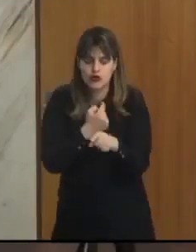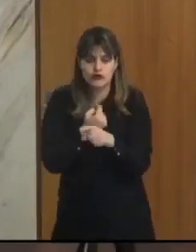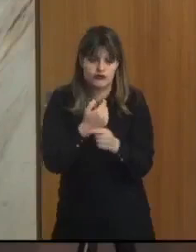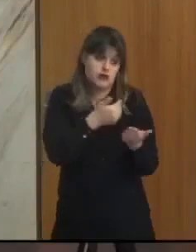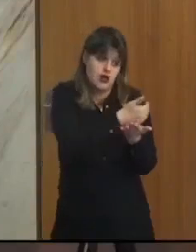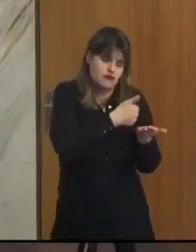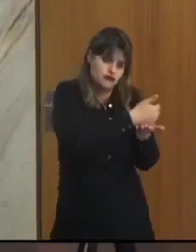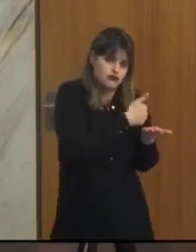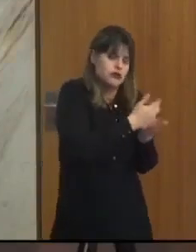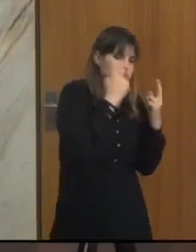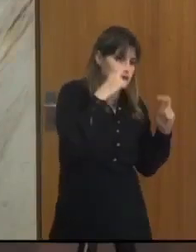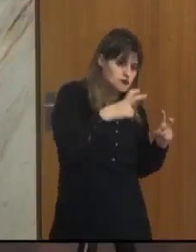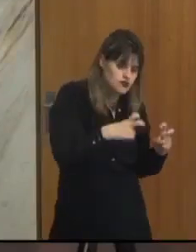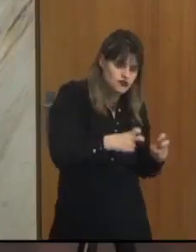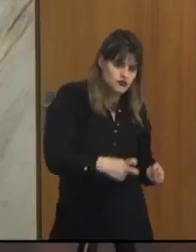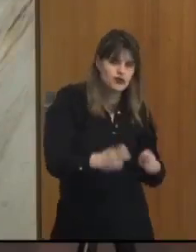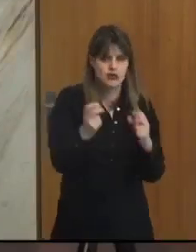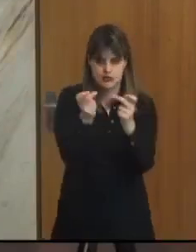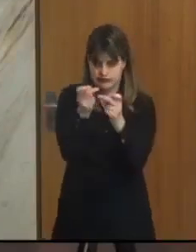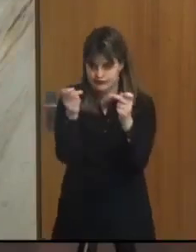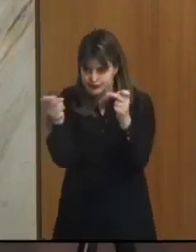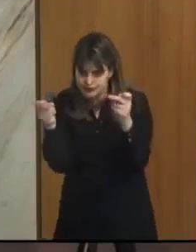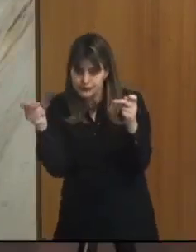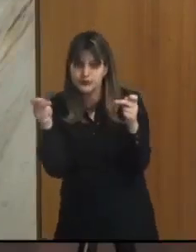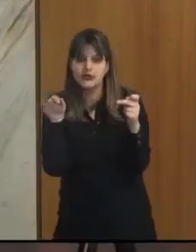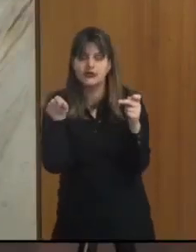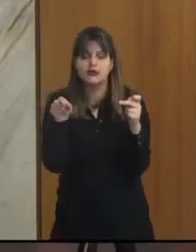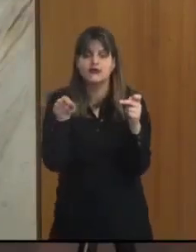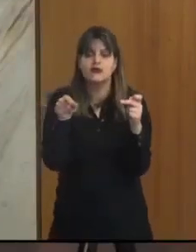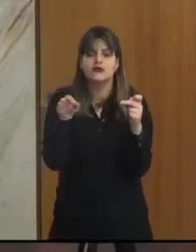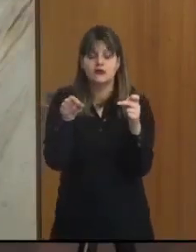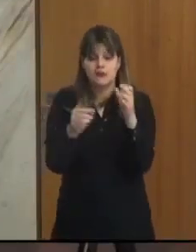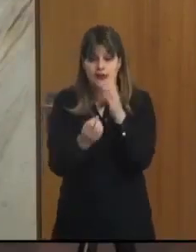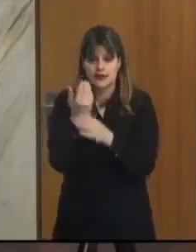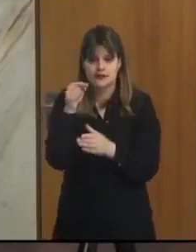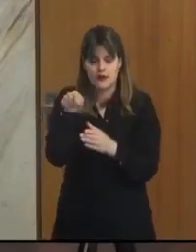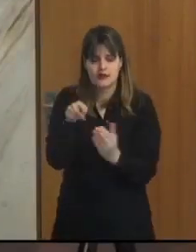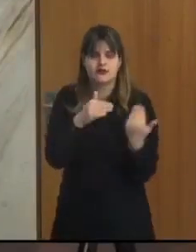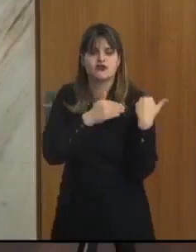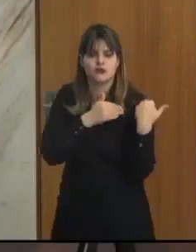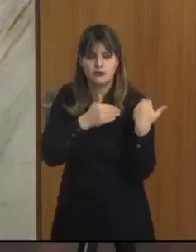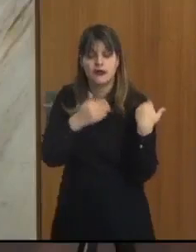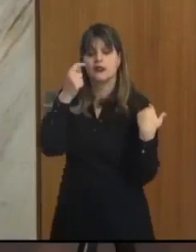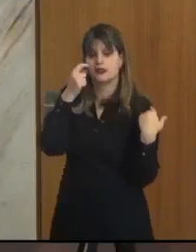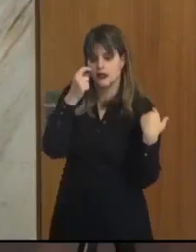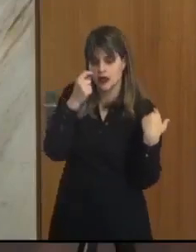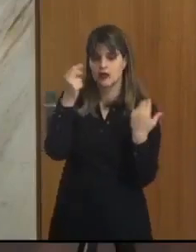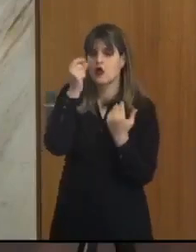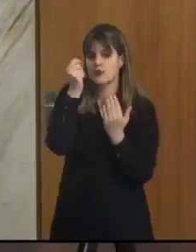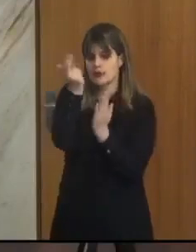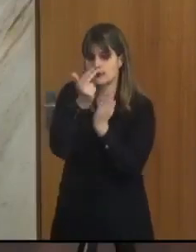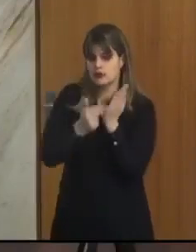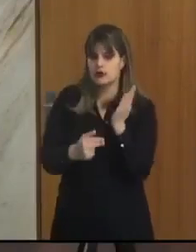recolhidas, estudadas e inventariadas, e essa concepção plástica foi da responsabilidade do pintor